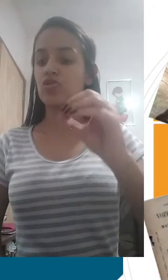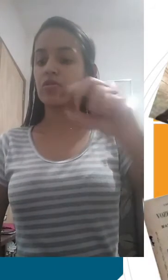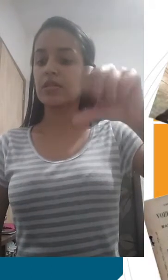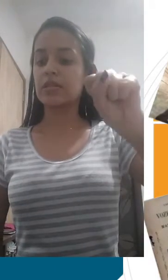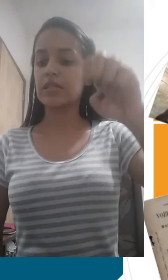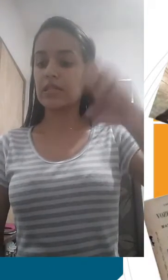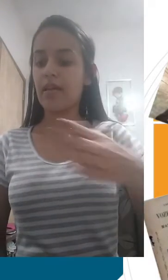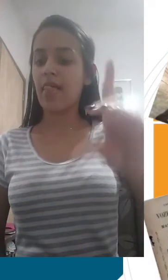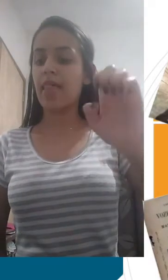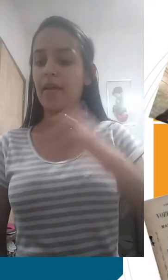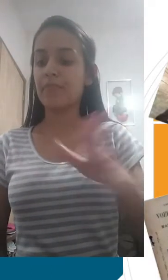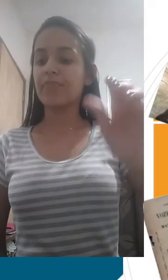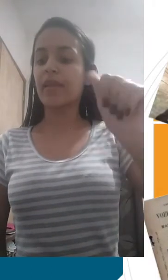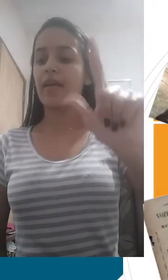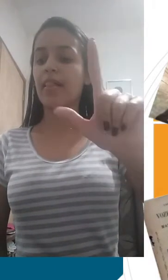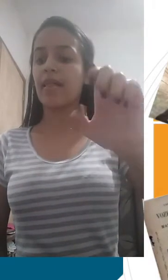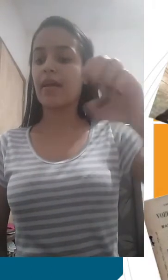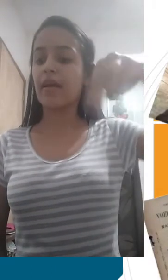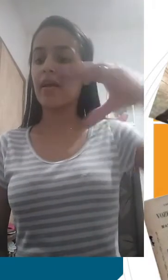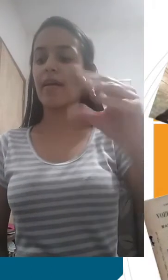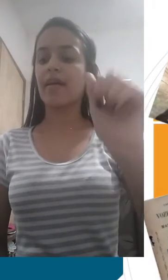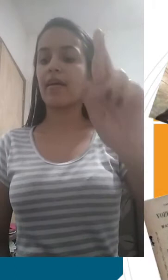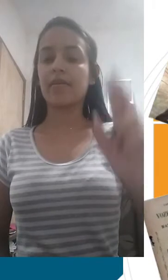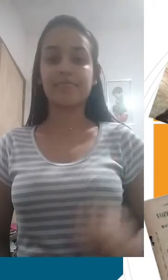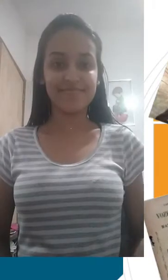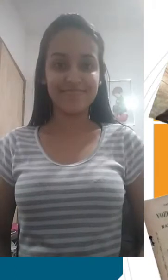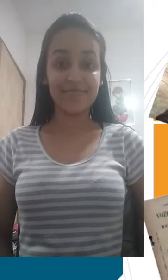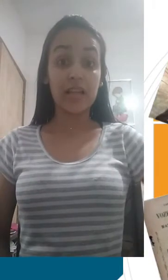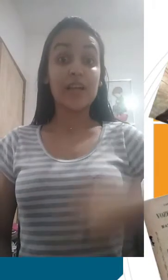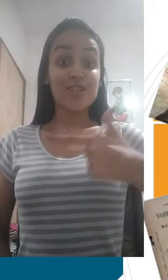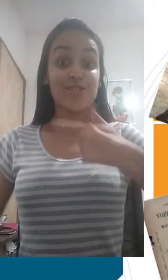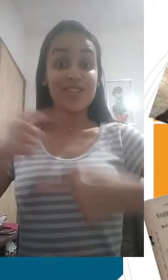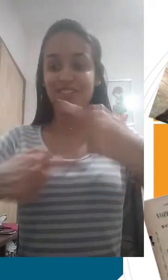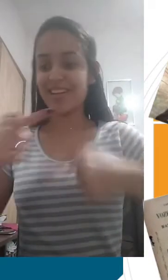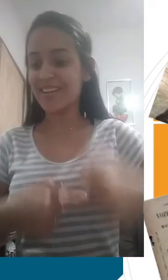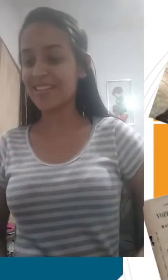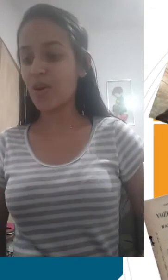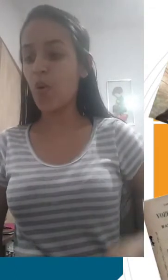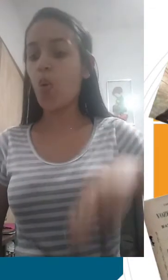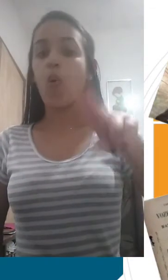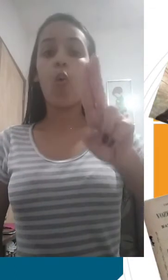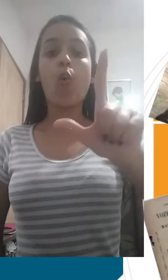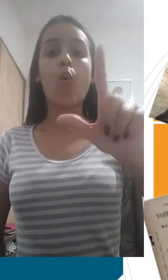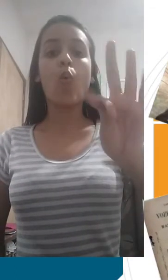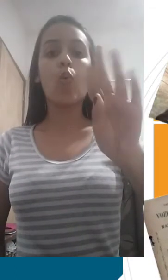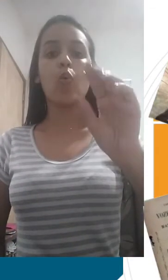Geração ultrarromântica. A segunda geração romântica é marcada por um